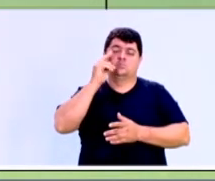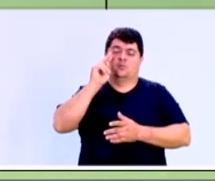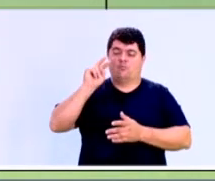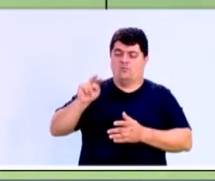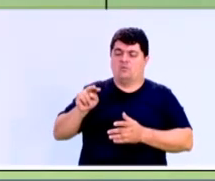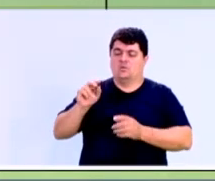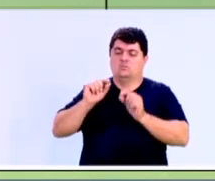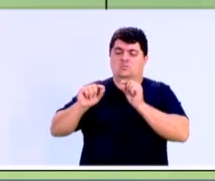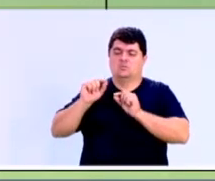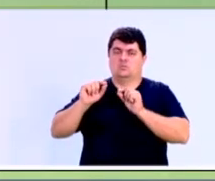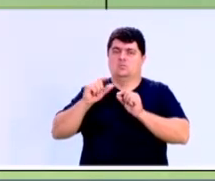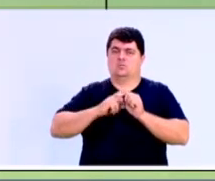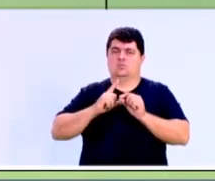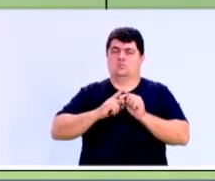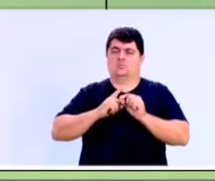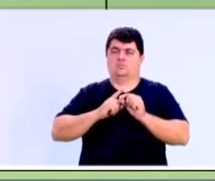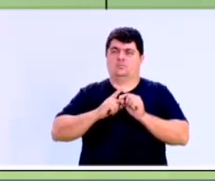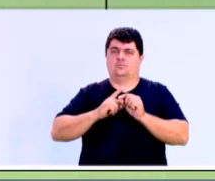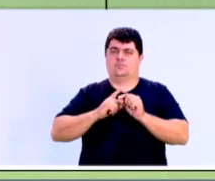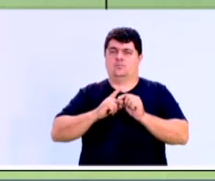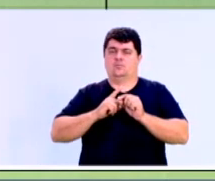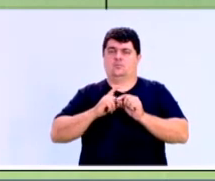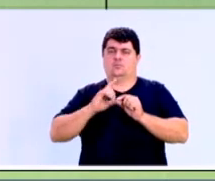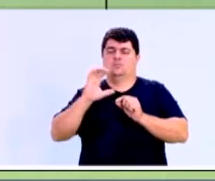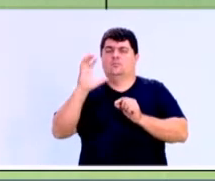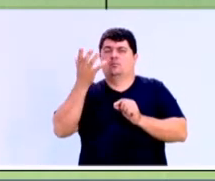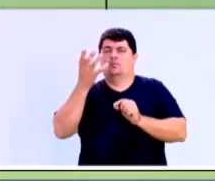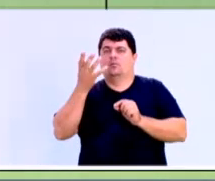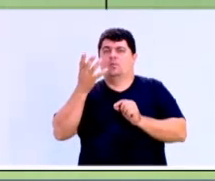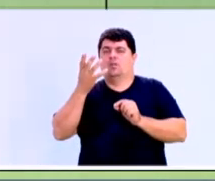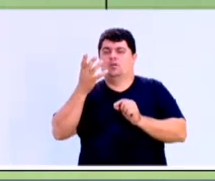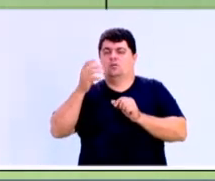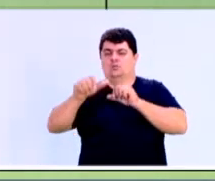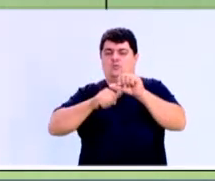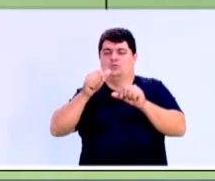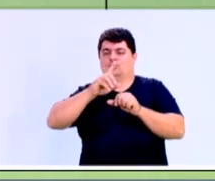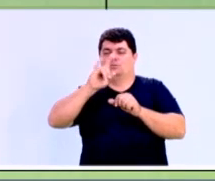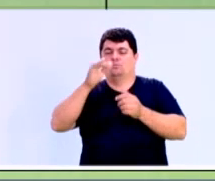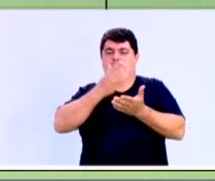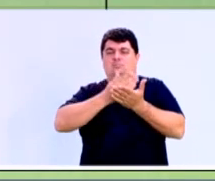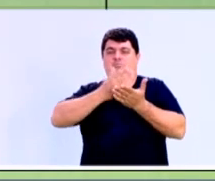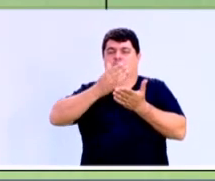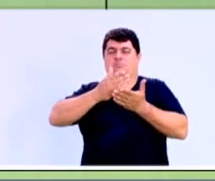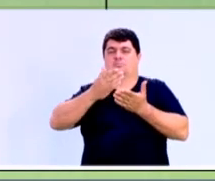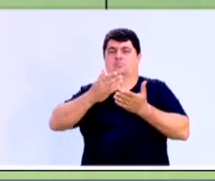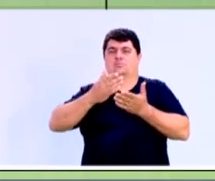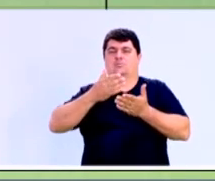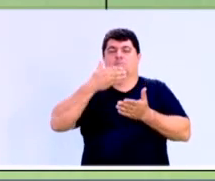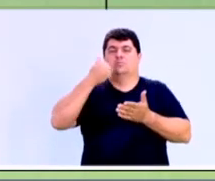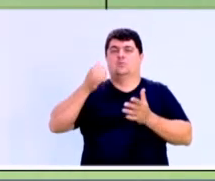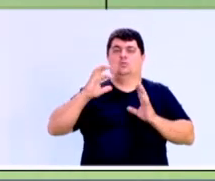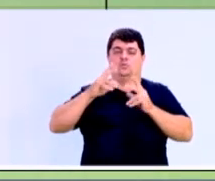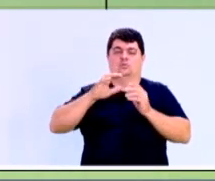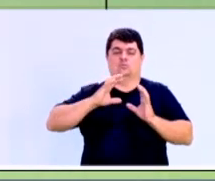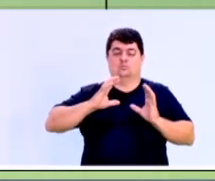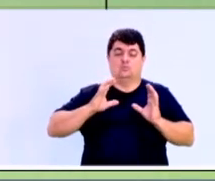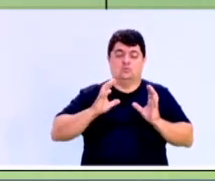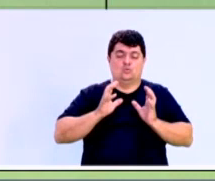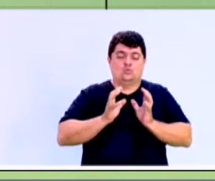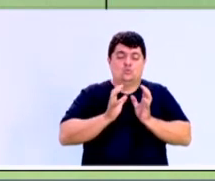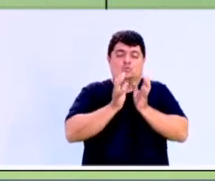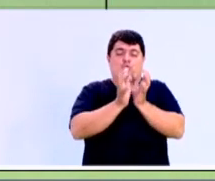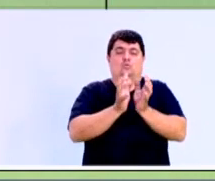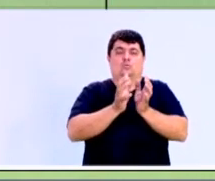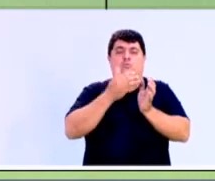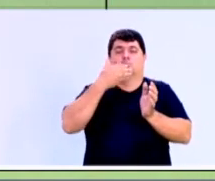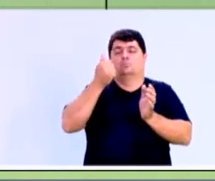vocês vão observar que, em virtude dessas alterações do prazo, lá também melhorou. Então a empresa é um conjunto, eu melhoro os prazos médios,